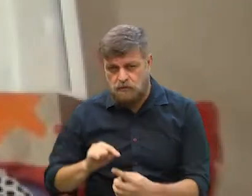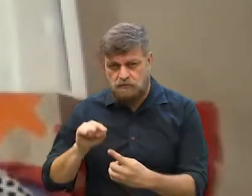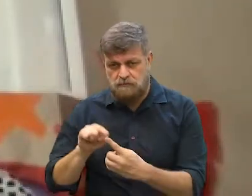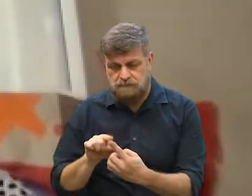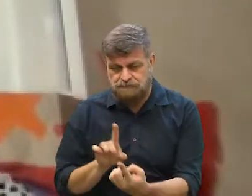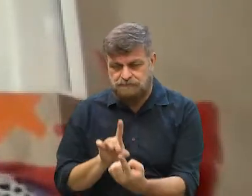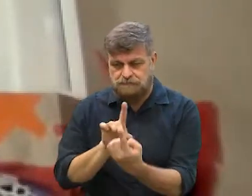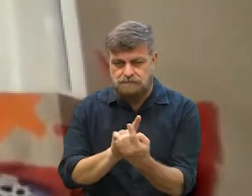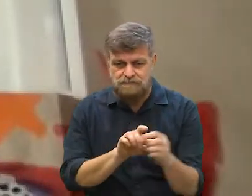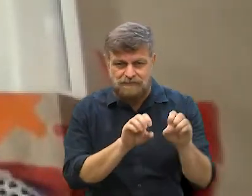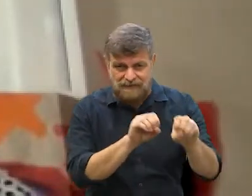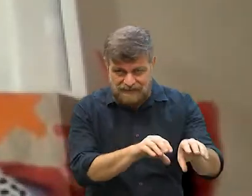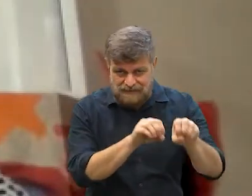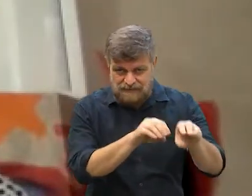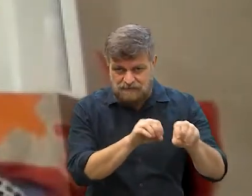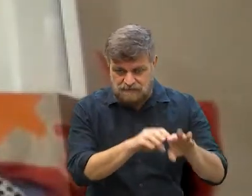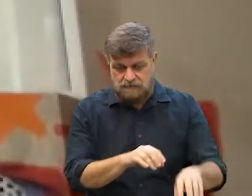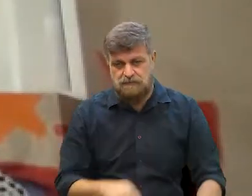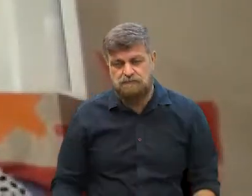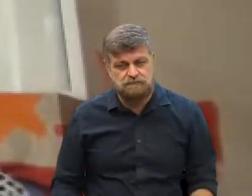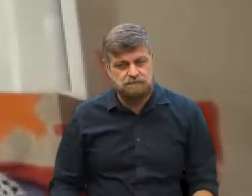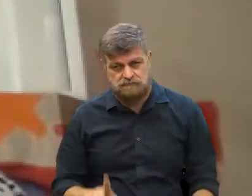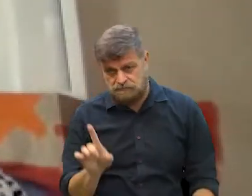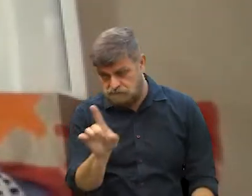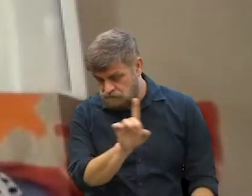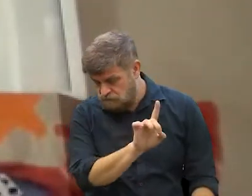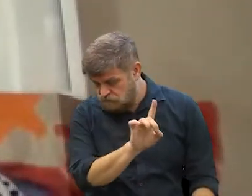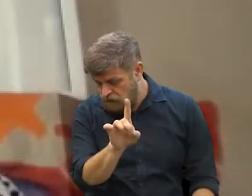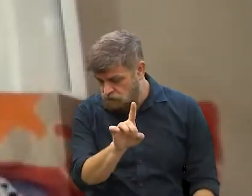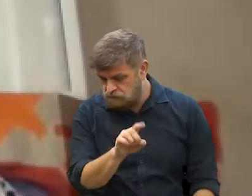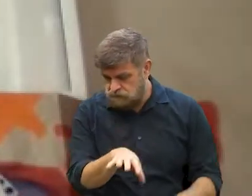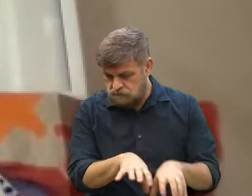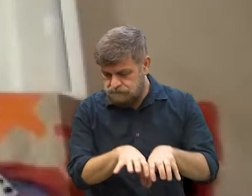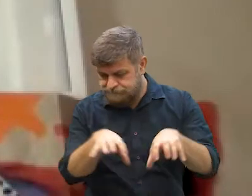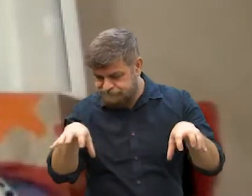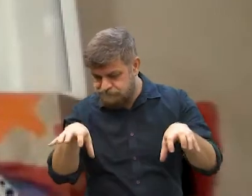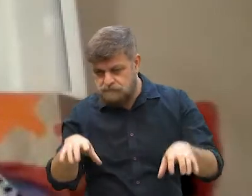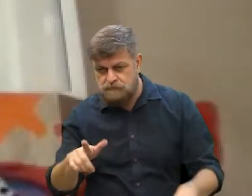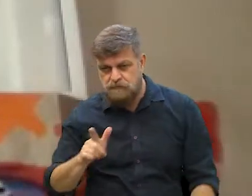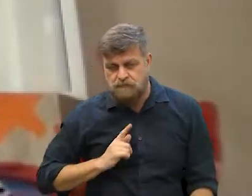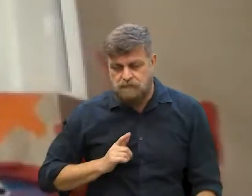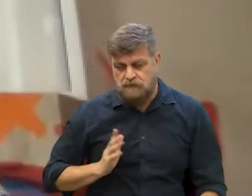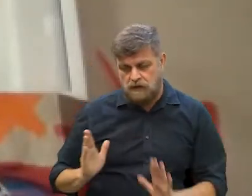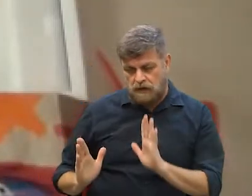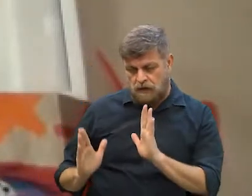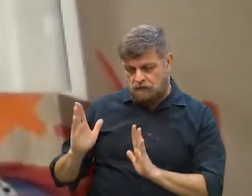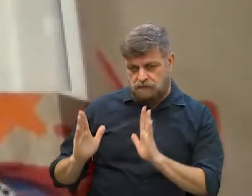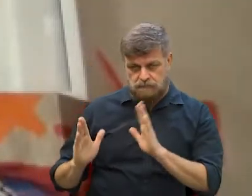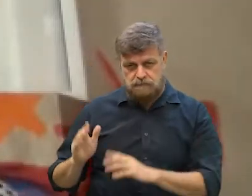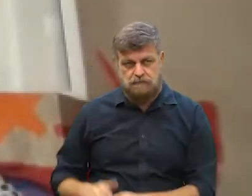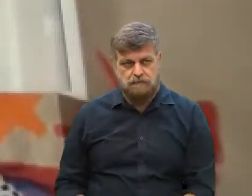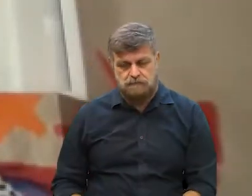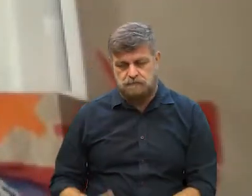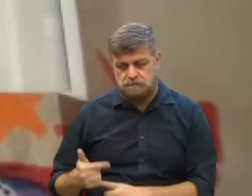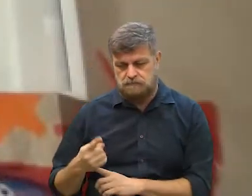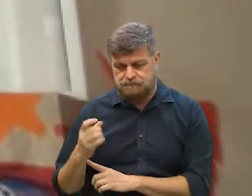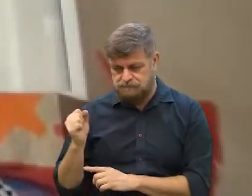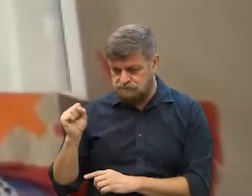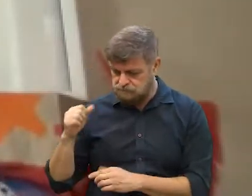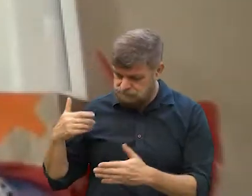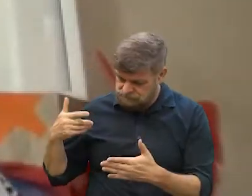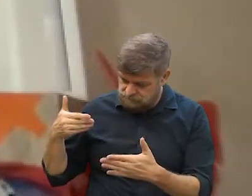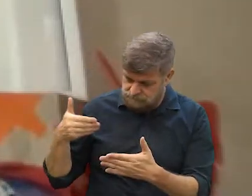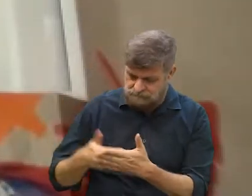atendimento educacional especializado enfim nesses tempos de 18 2018